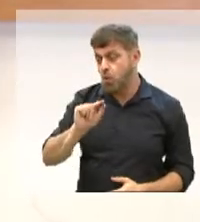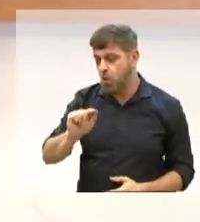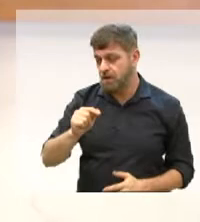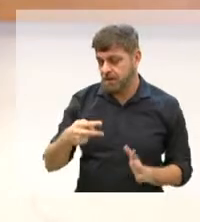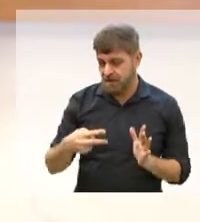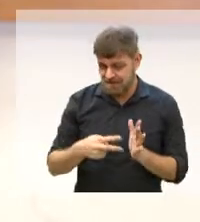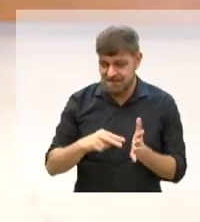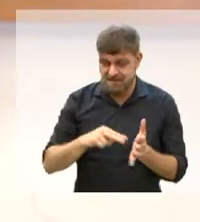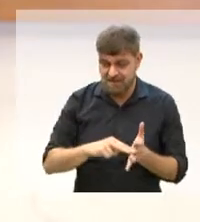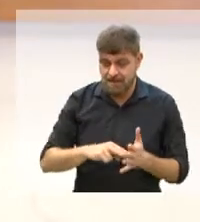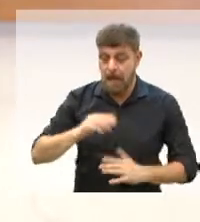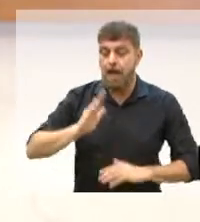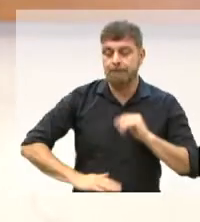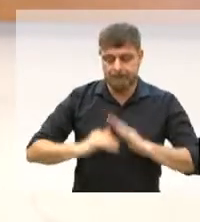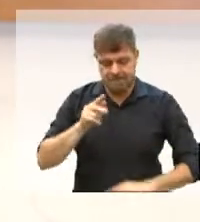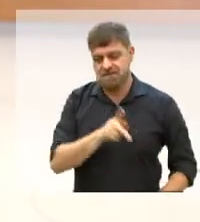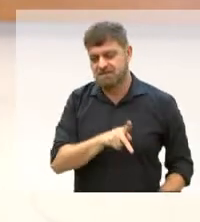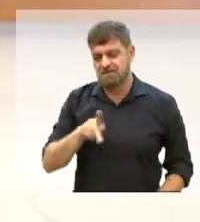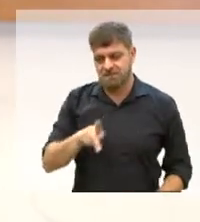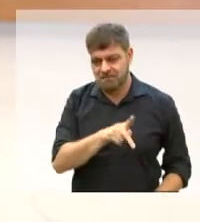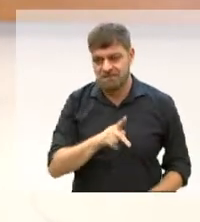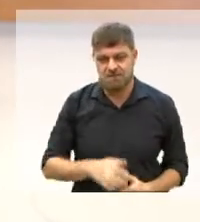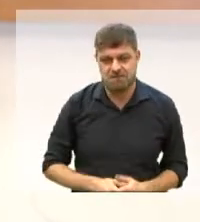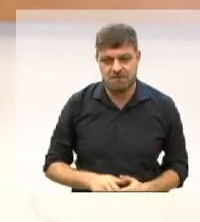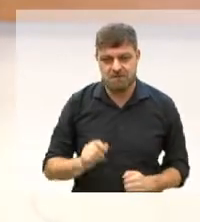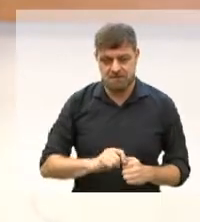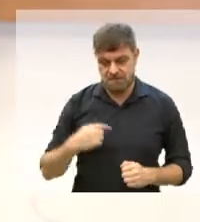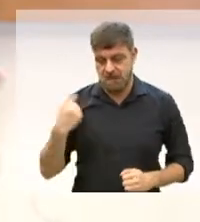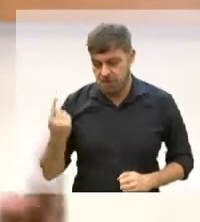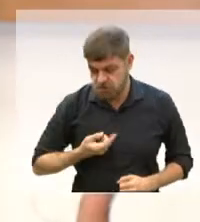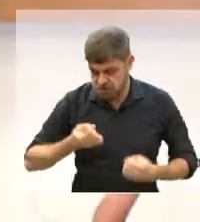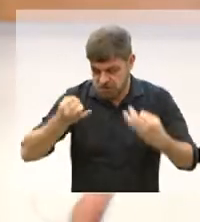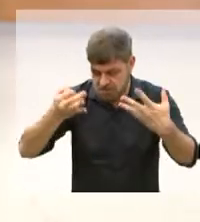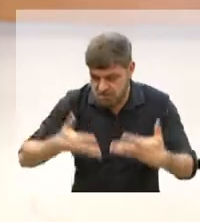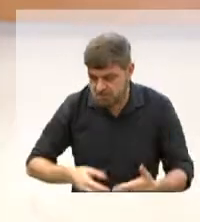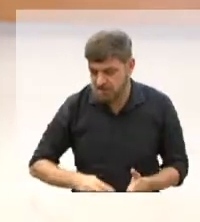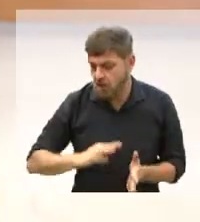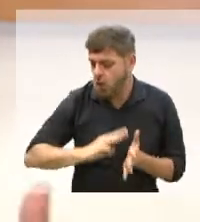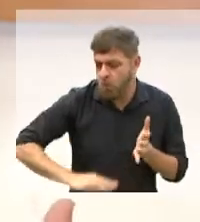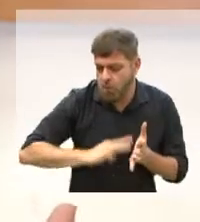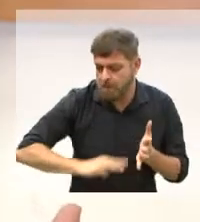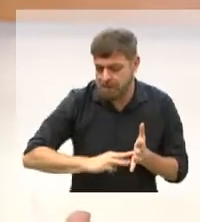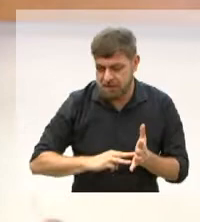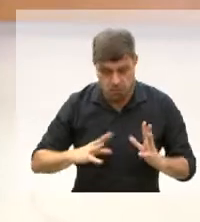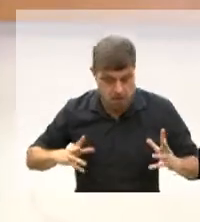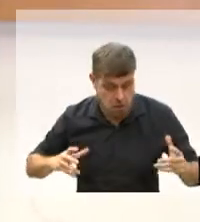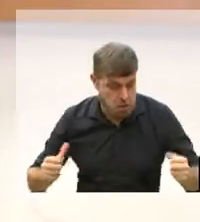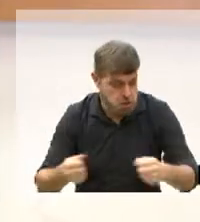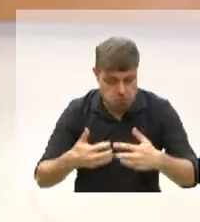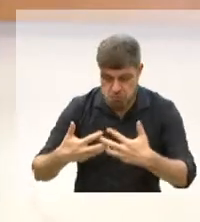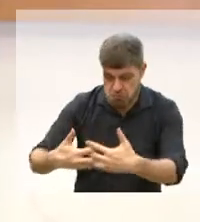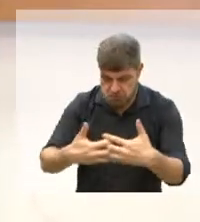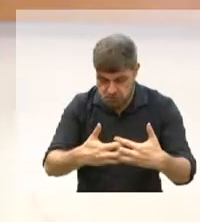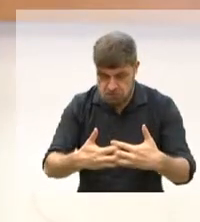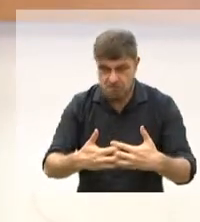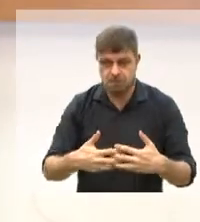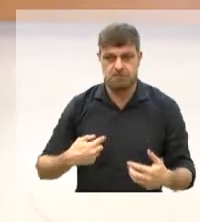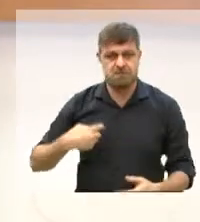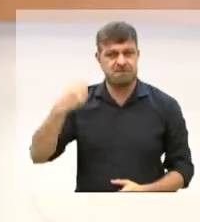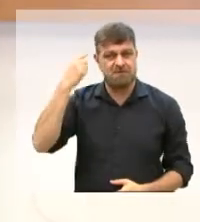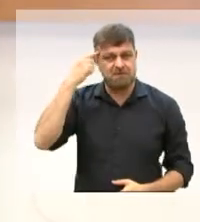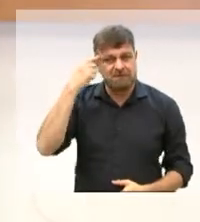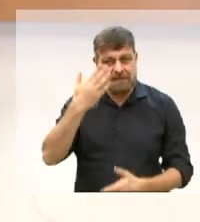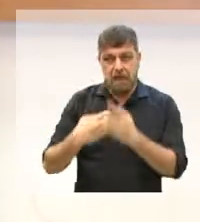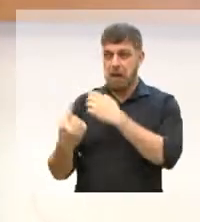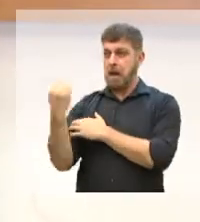com a ação do professor, né? Quer dizer, de que, como a gente dizia, não tem um método que funciona com todo mundo. Quando a gente começou a pensar sobre isso, lá no